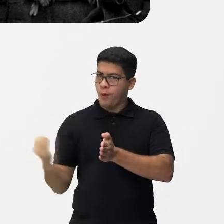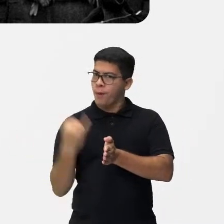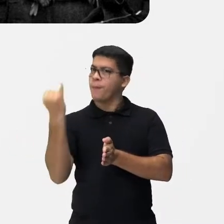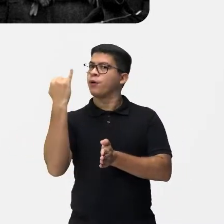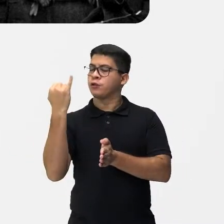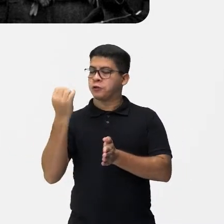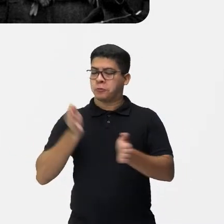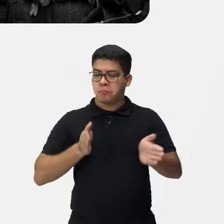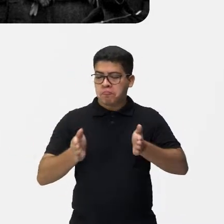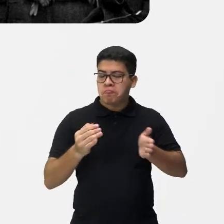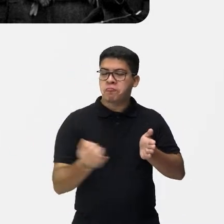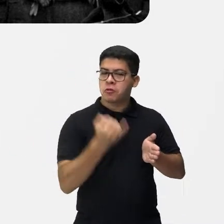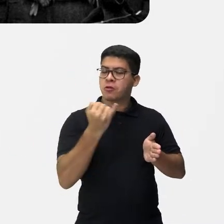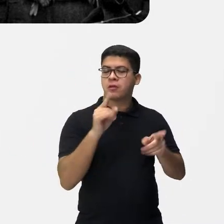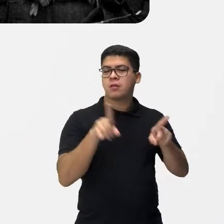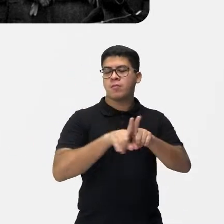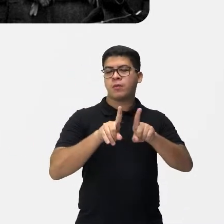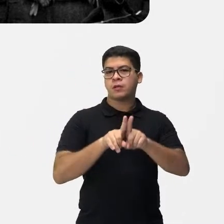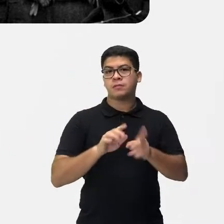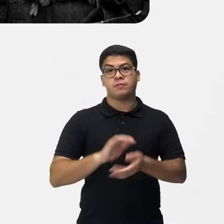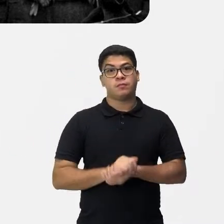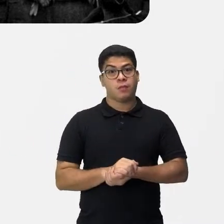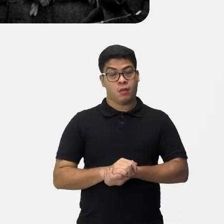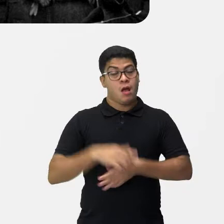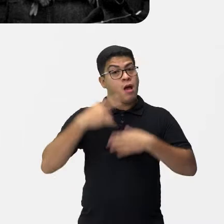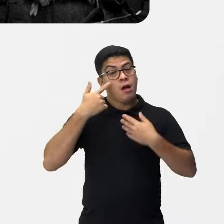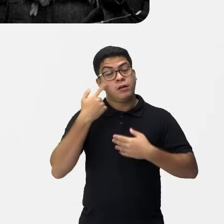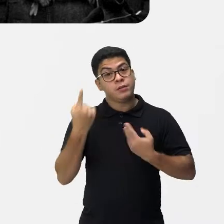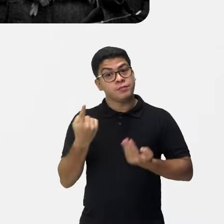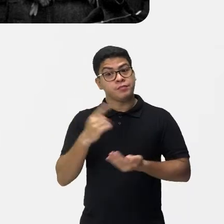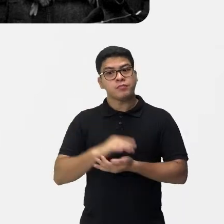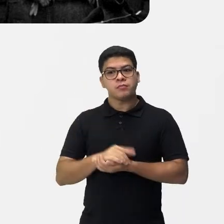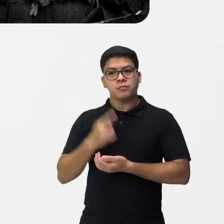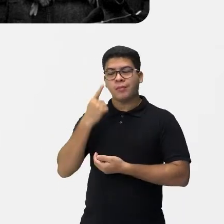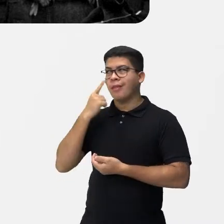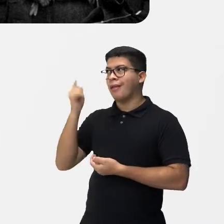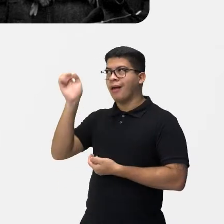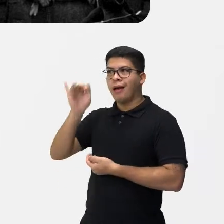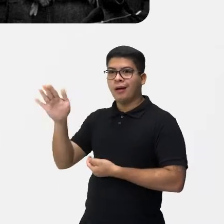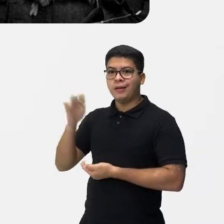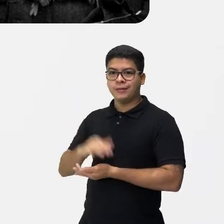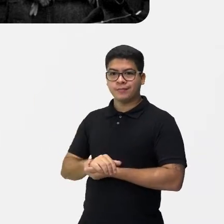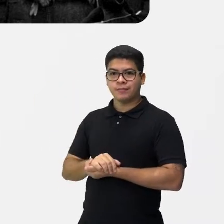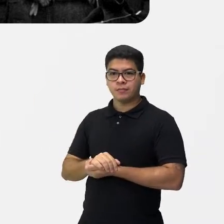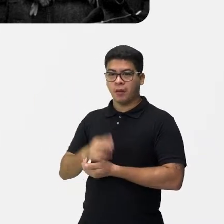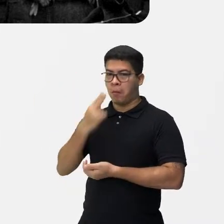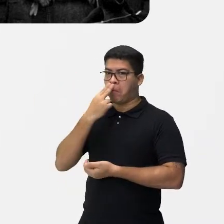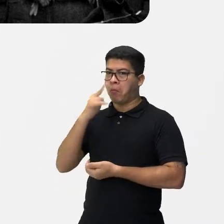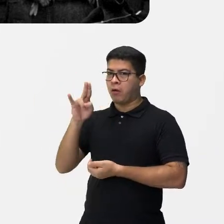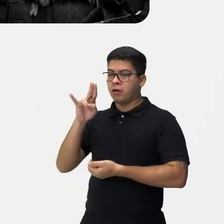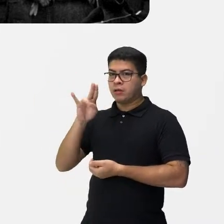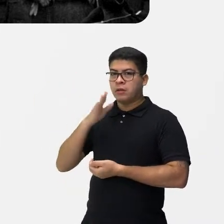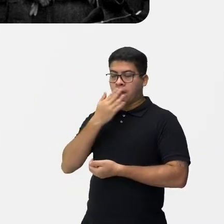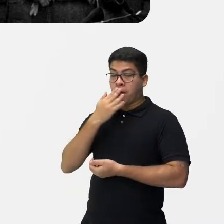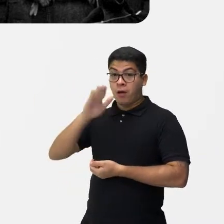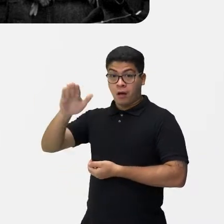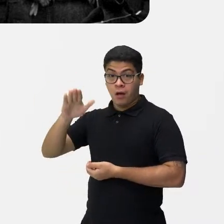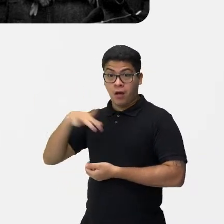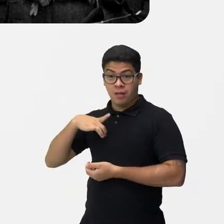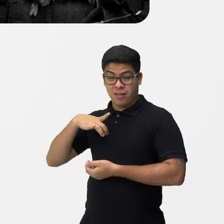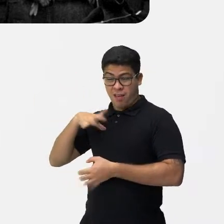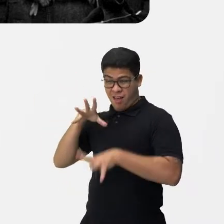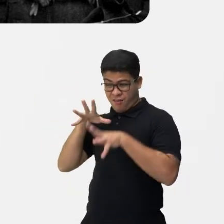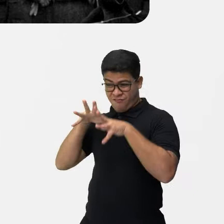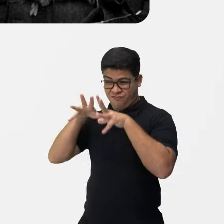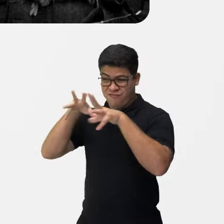vocês agora. Como, por exemplo, aqui, Hitler está em frente à Torre Eiffel, ele invade a França, uma das